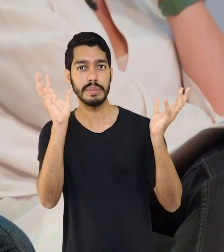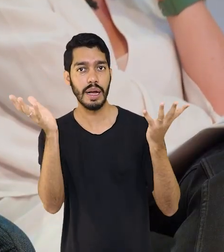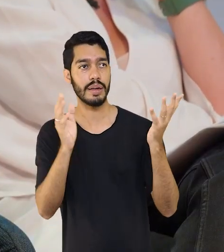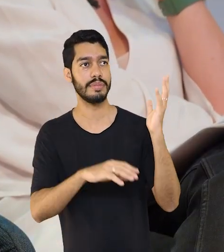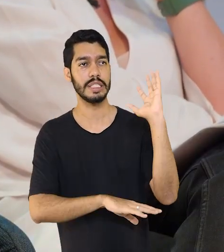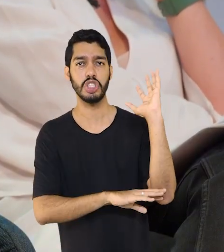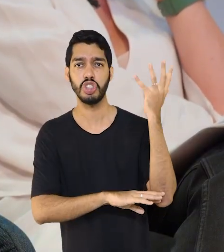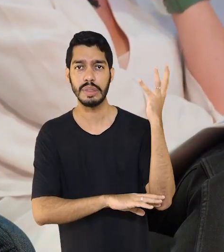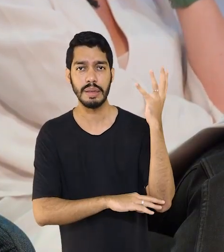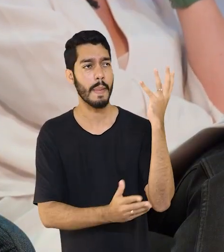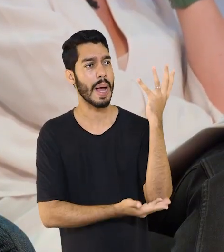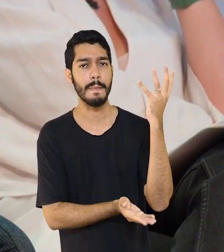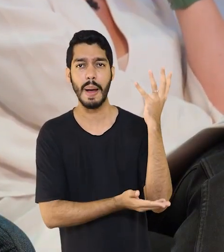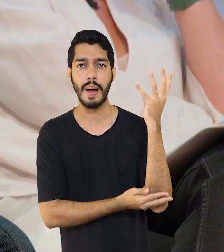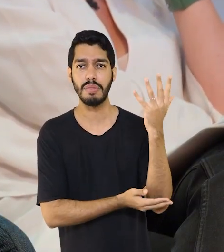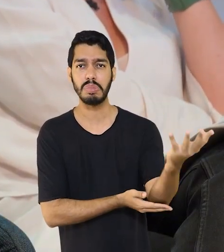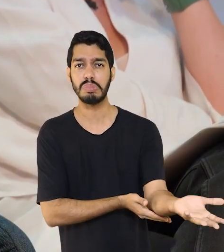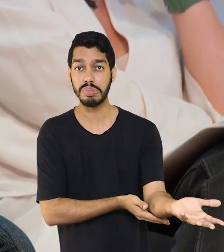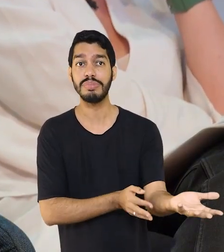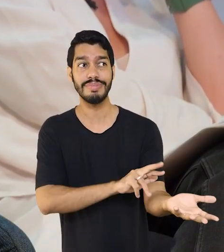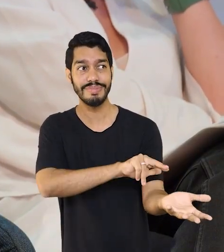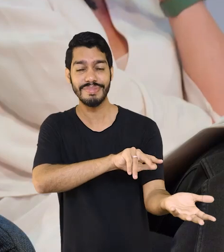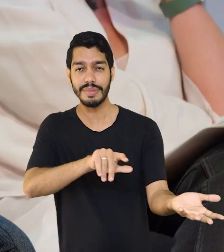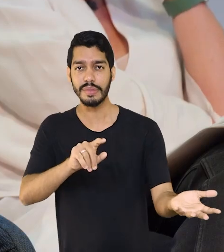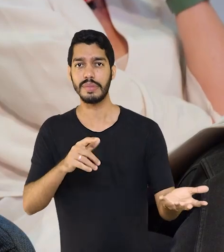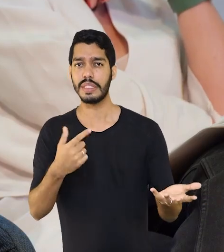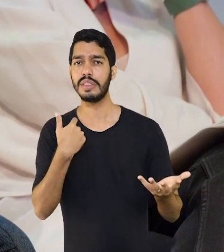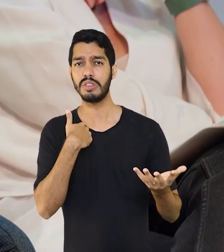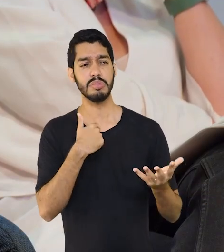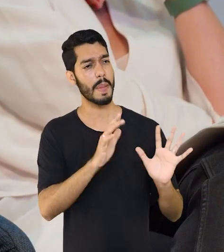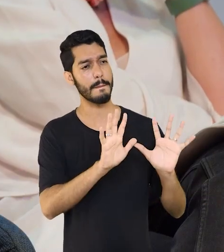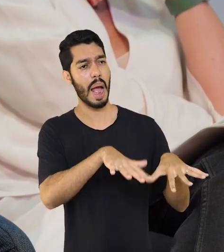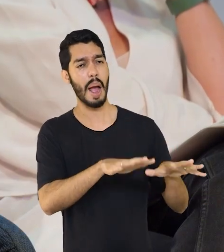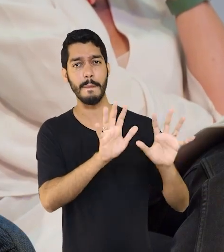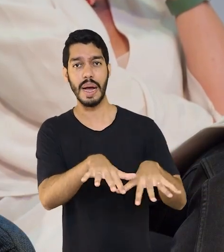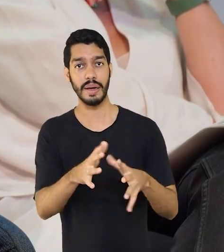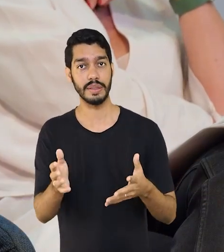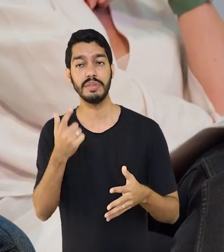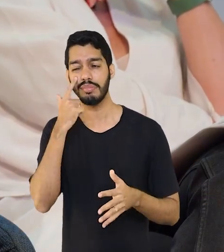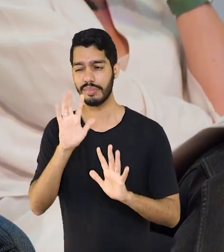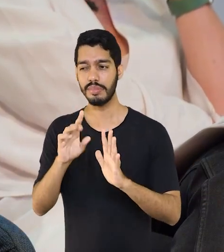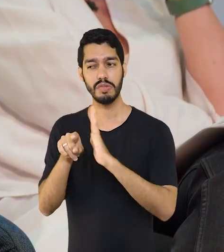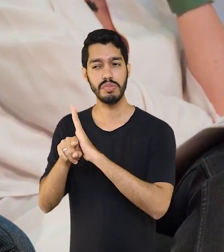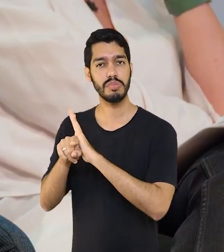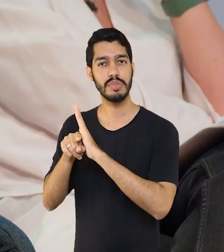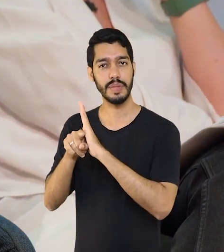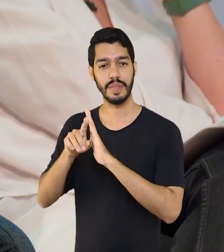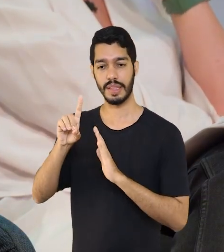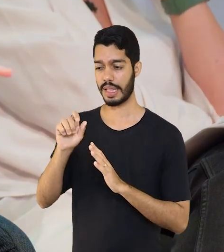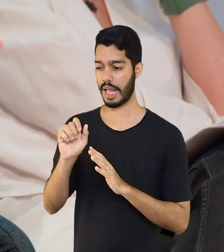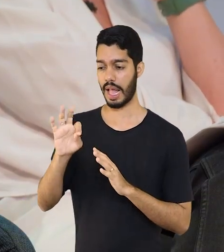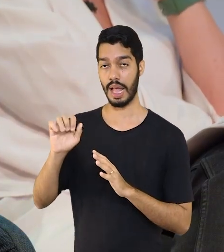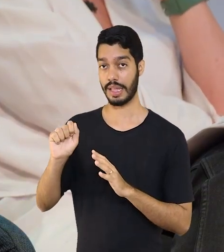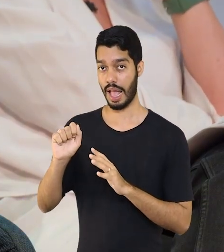as questões de desmatamento e tudo mais. Eu até parei, depois que eu terminei a conversa com ele, eu falei, deixa eu entrar aqui no DataSUS, deixa eu dar uma olhada em como é